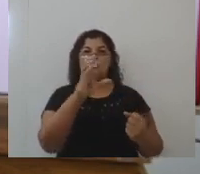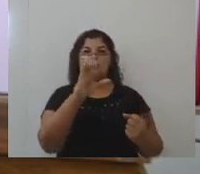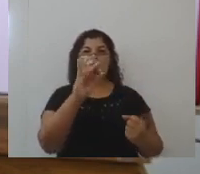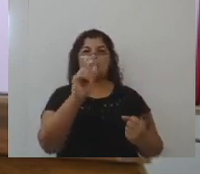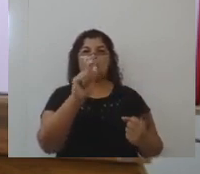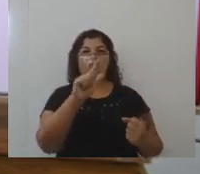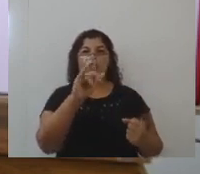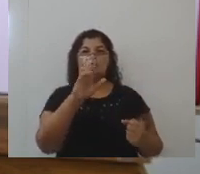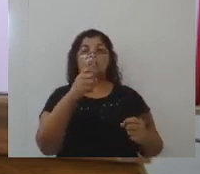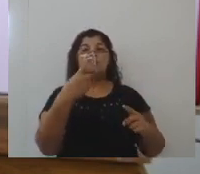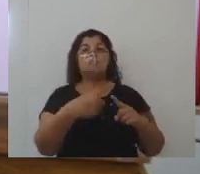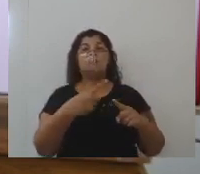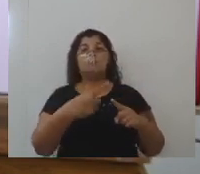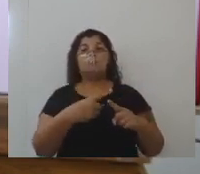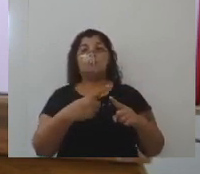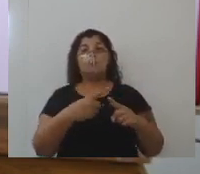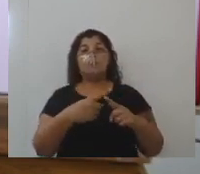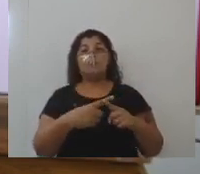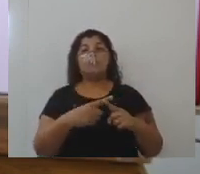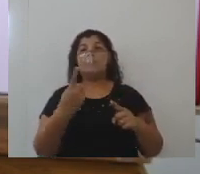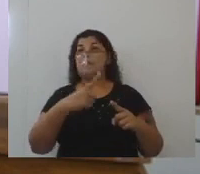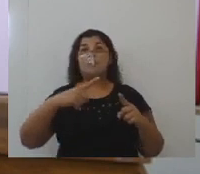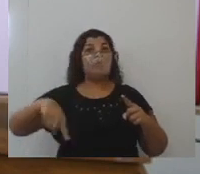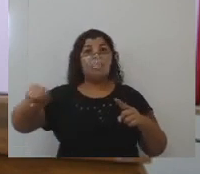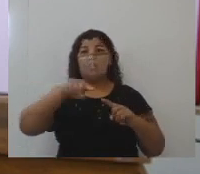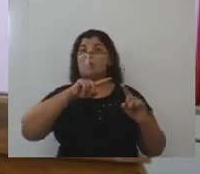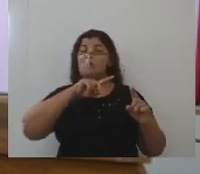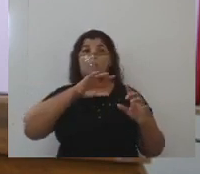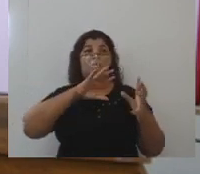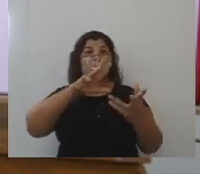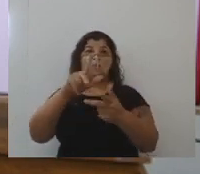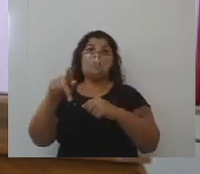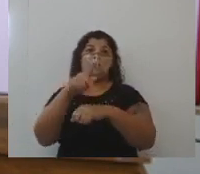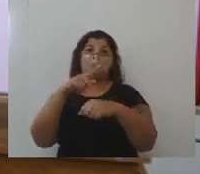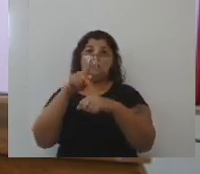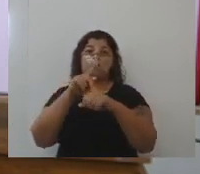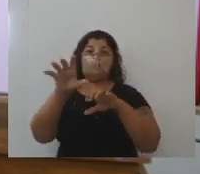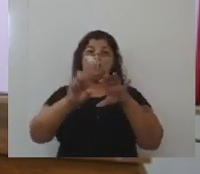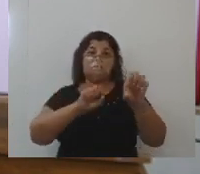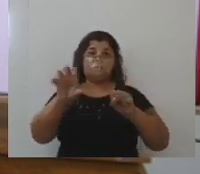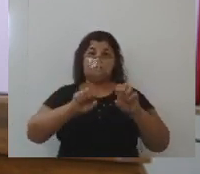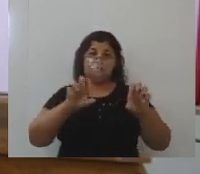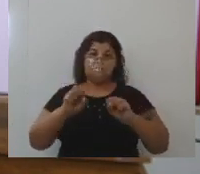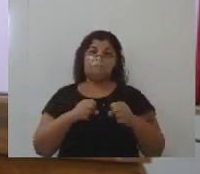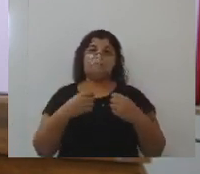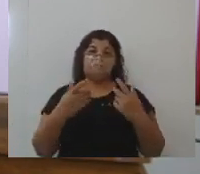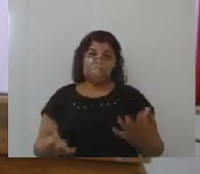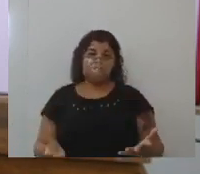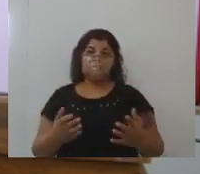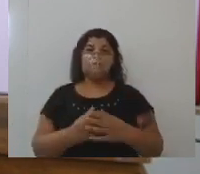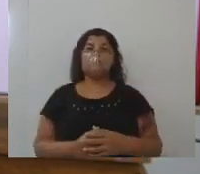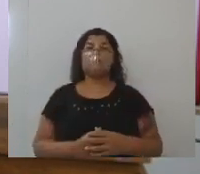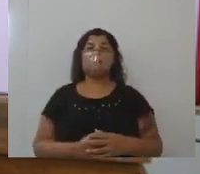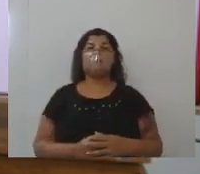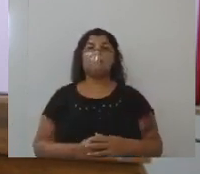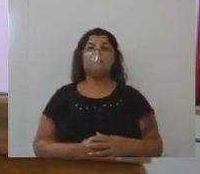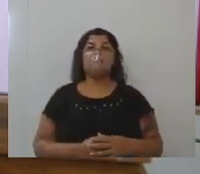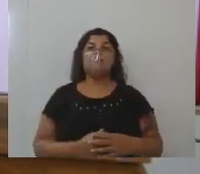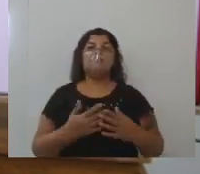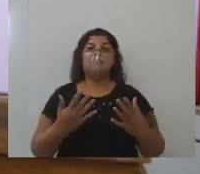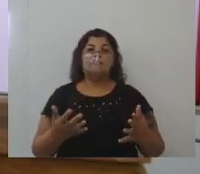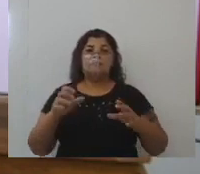que esse sistema não é predominante nos países? Olha só, Gabriel,